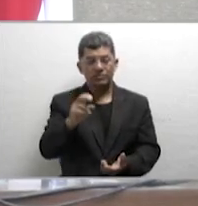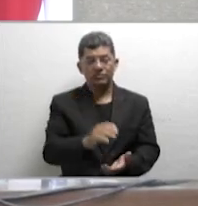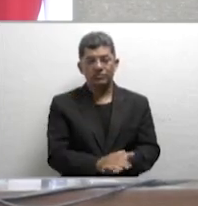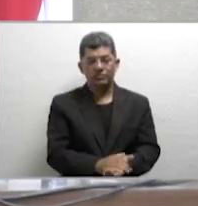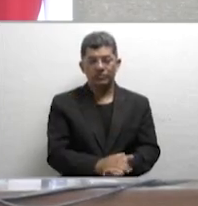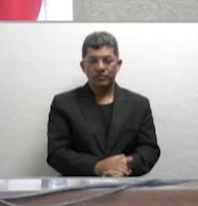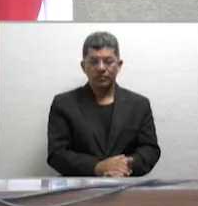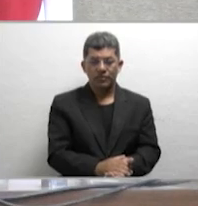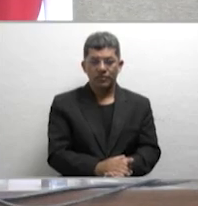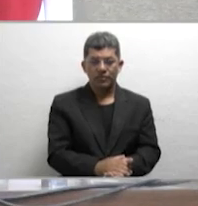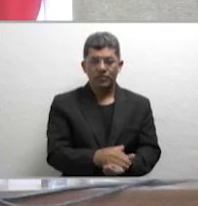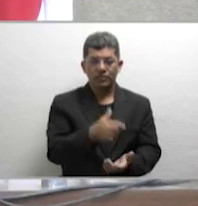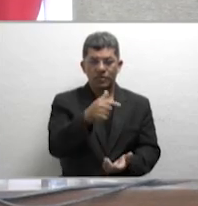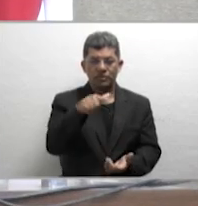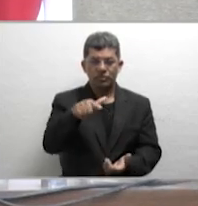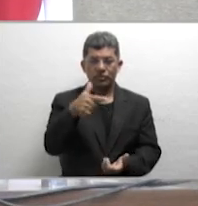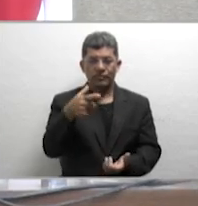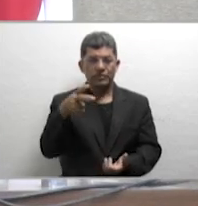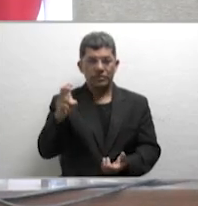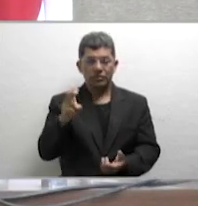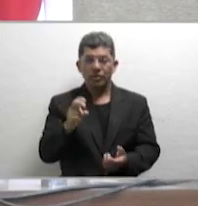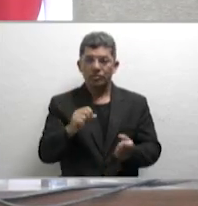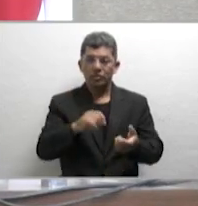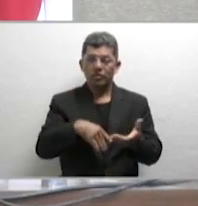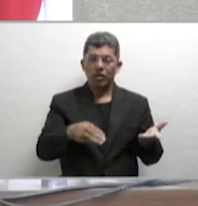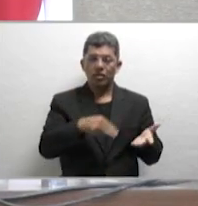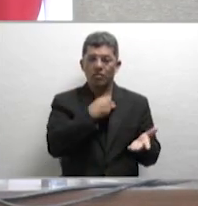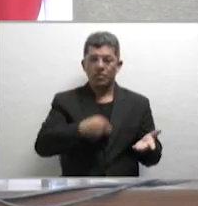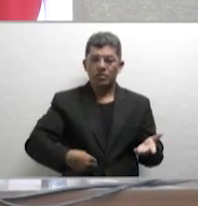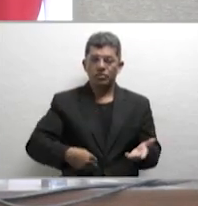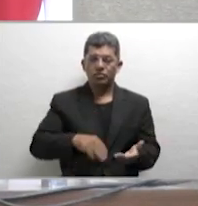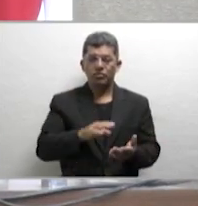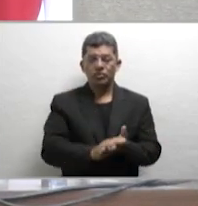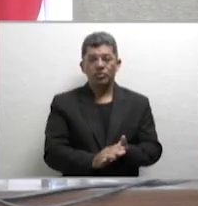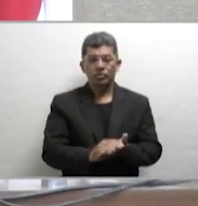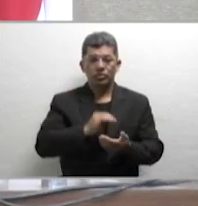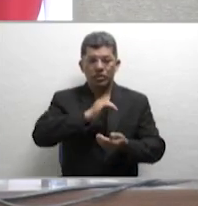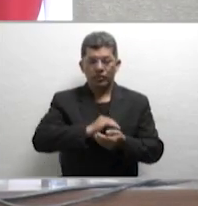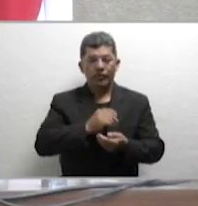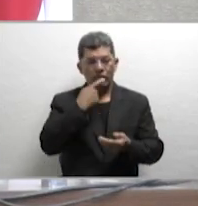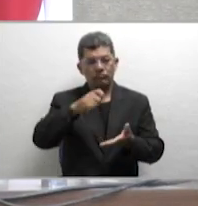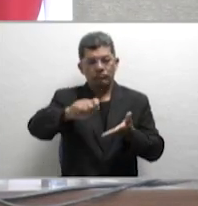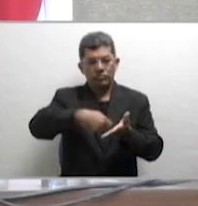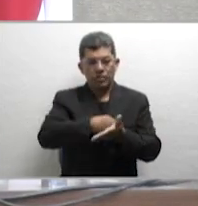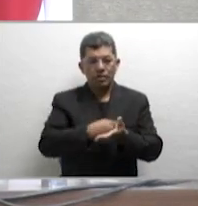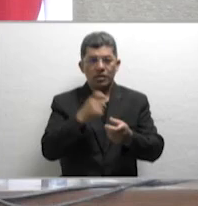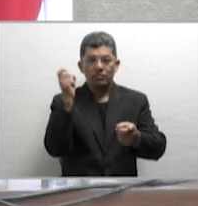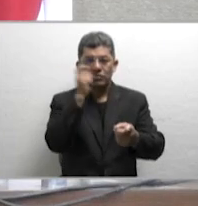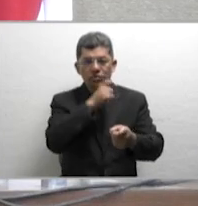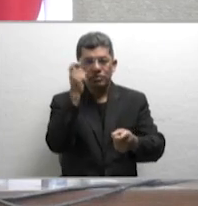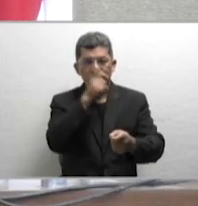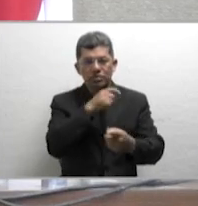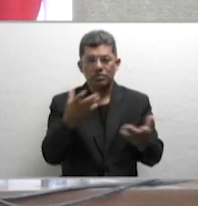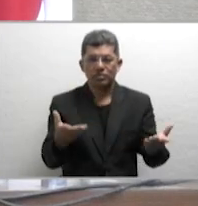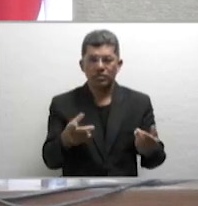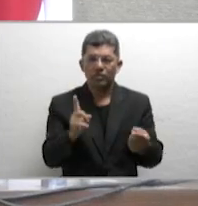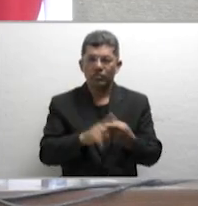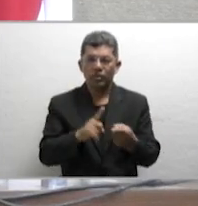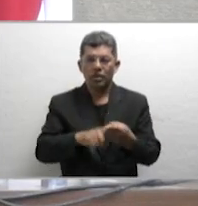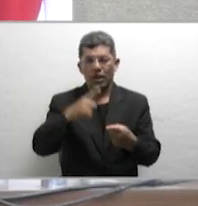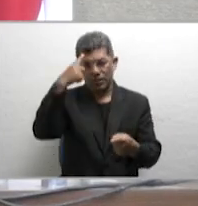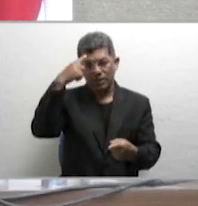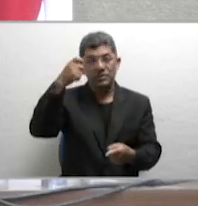do ministro Barroso, permitia a instalação do SMC, o que é mentira, porque a